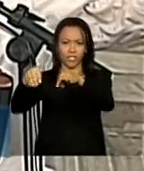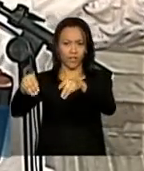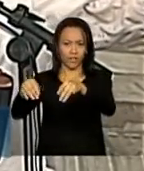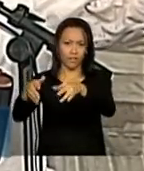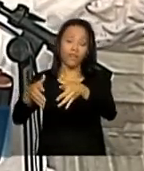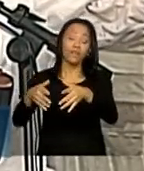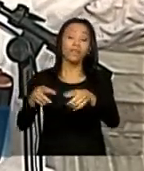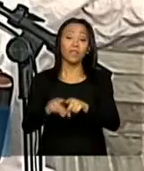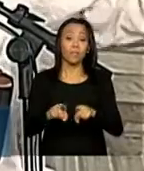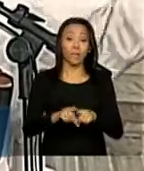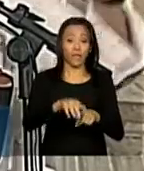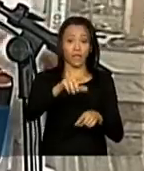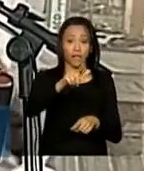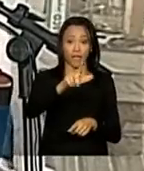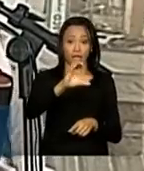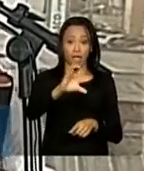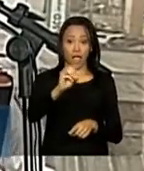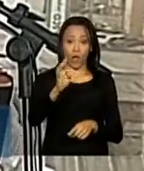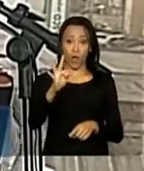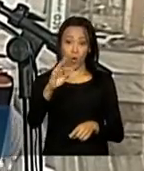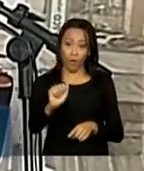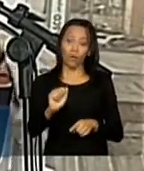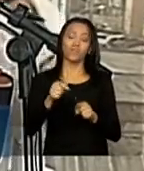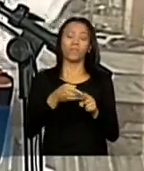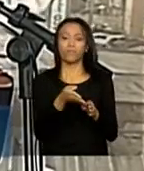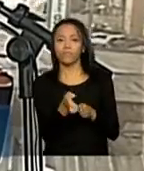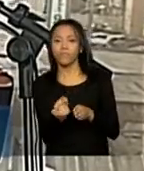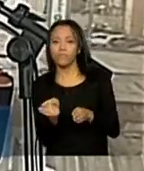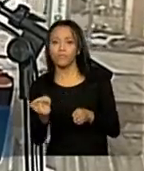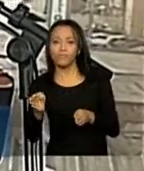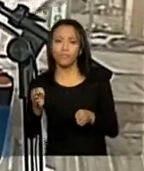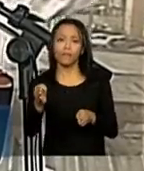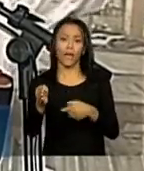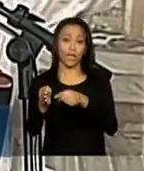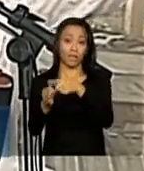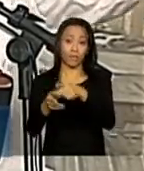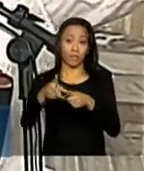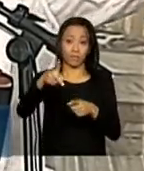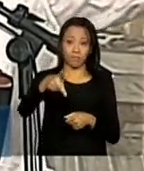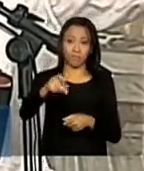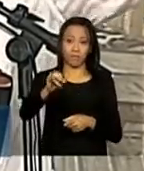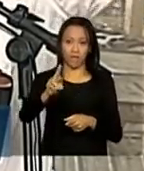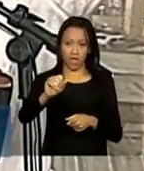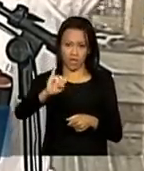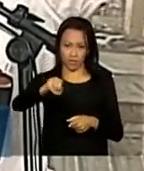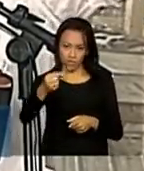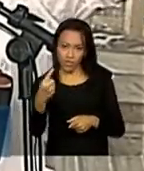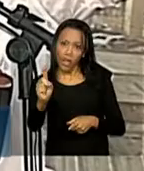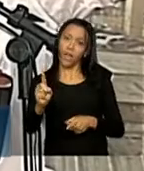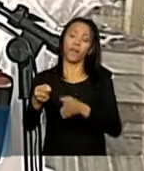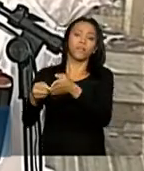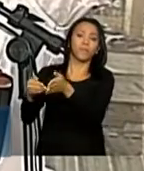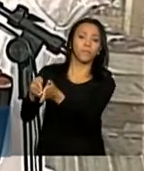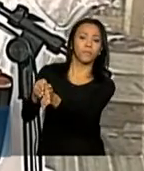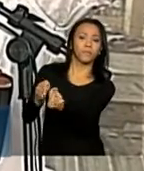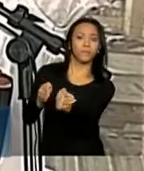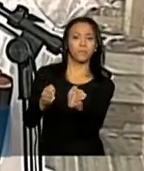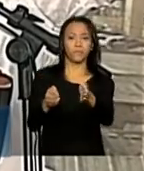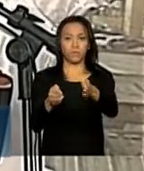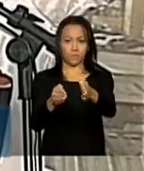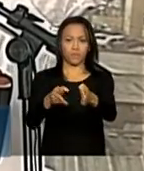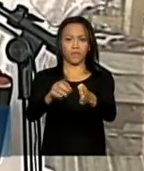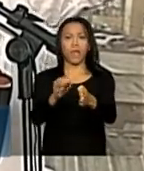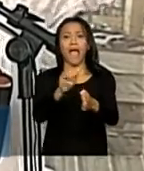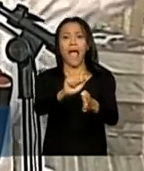na verdade, a Gal Costa é Gal Costa até Paralela, depois até Pirajá e de Pirajá até o Alto